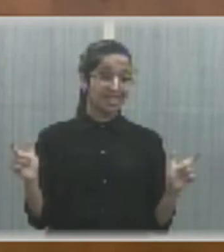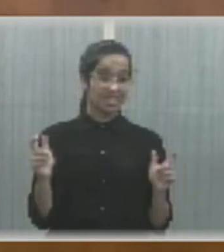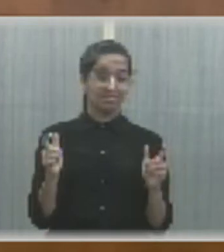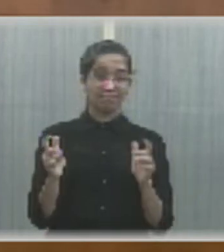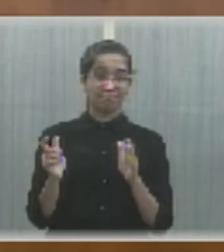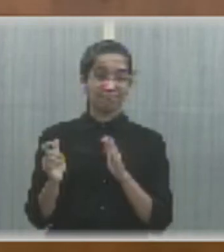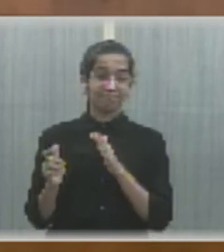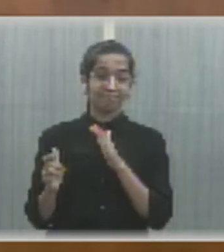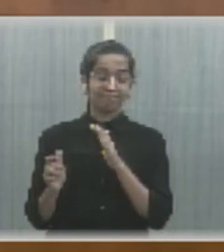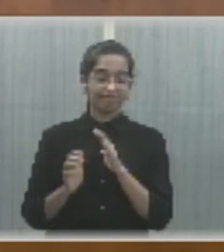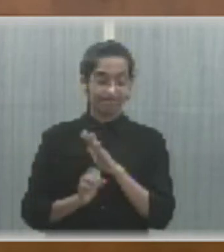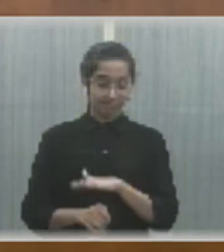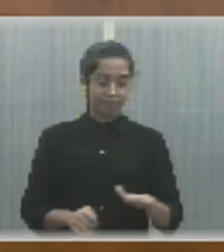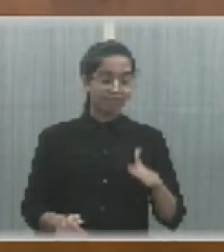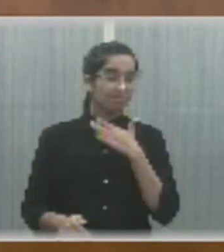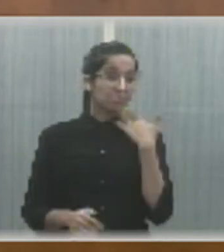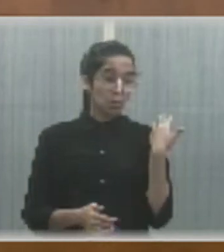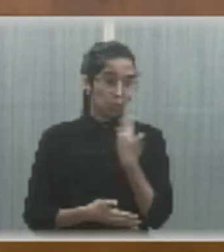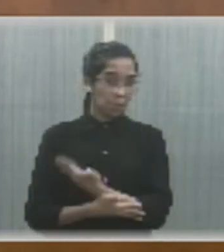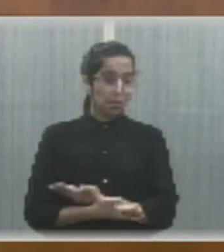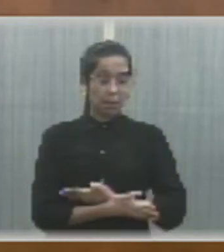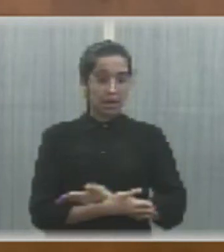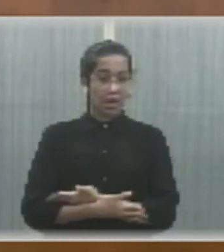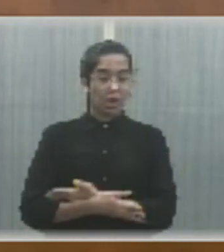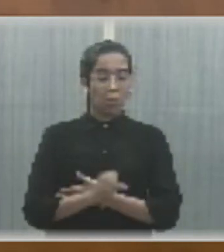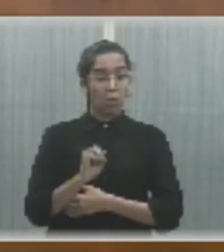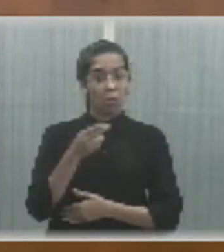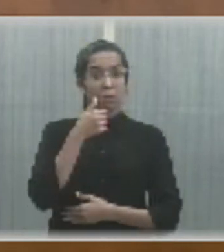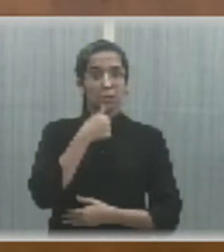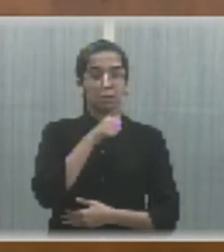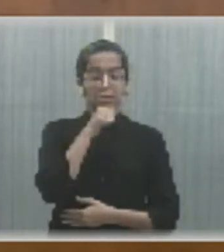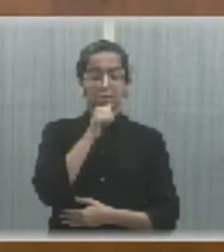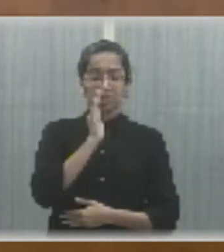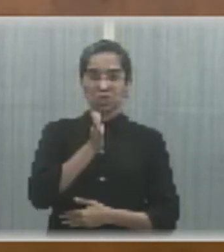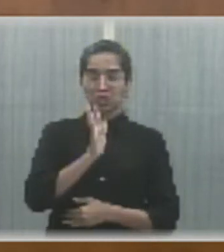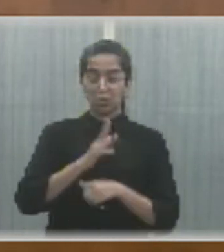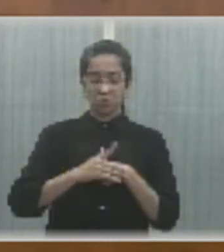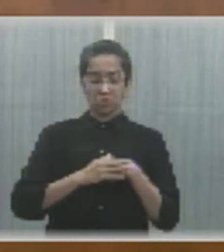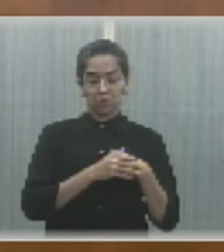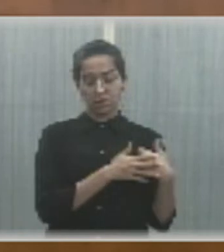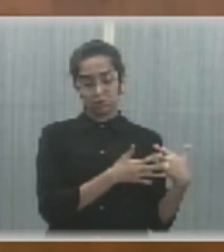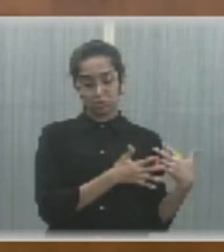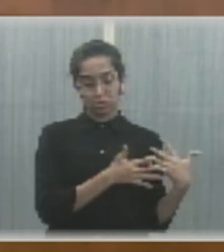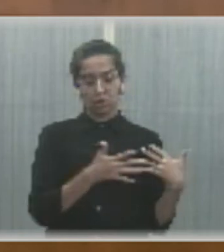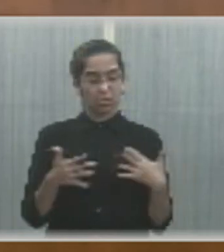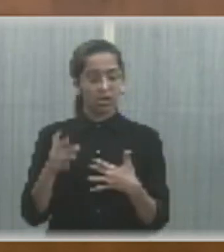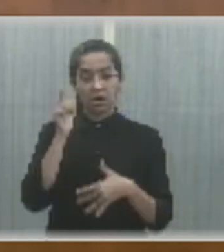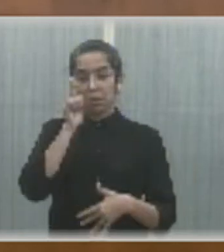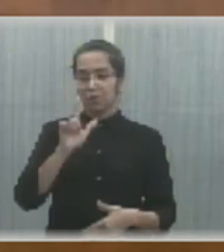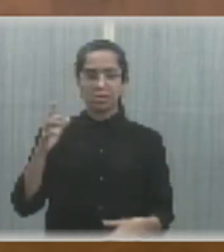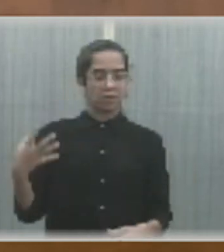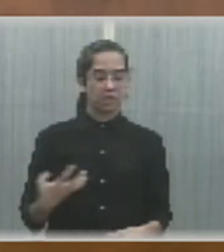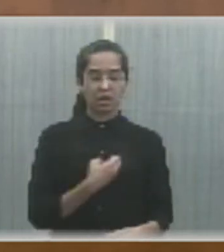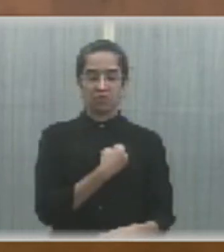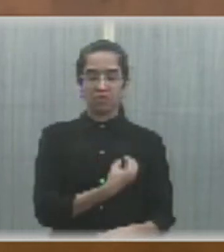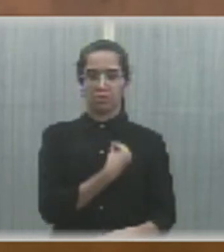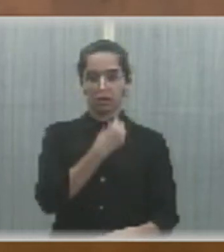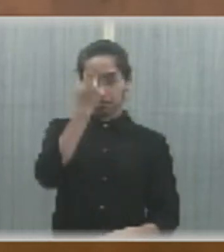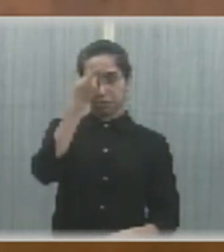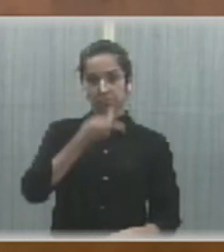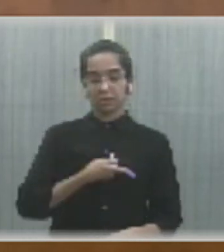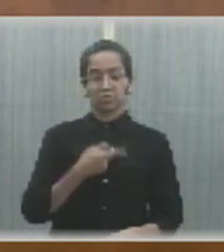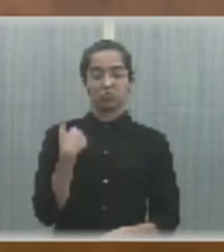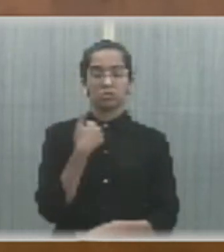mães mesmo, elas já vêm numa situação bem avançada que muitas vezes não tem condições de salvar a vida. Então, nós queremos